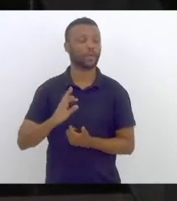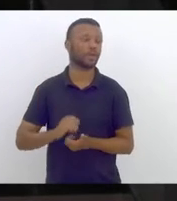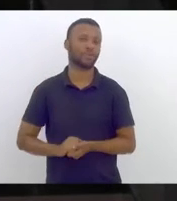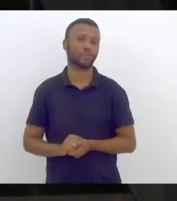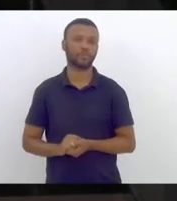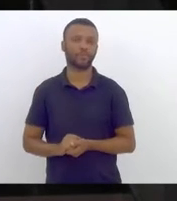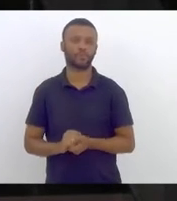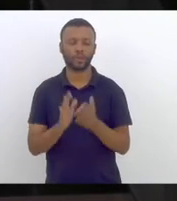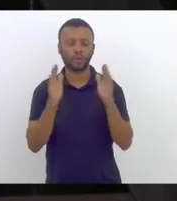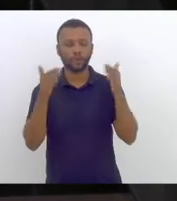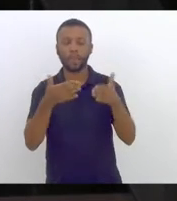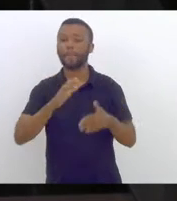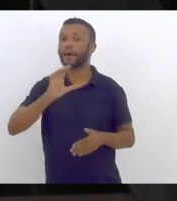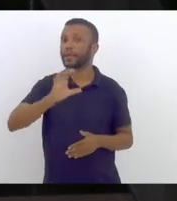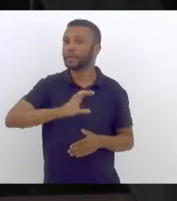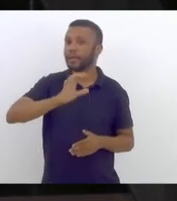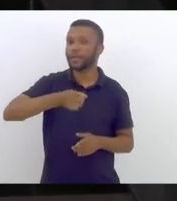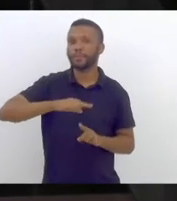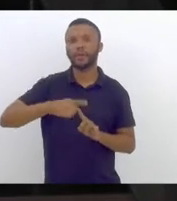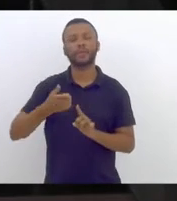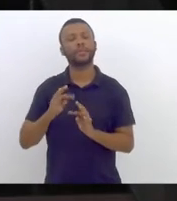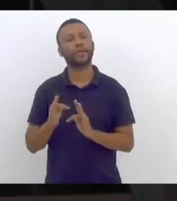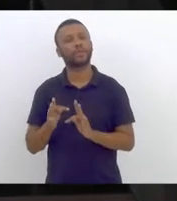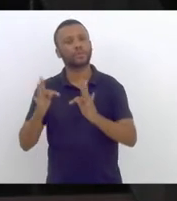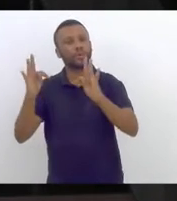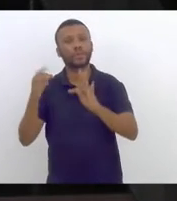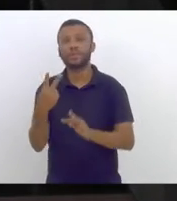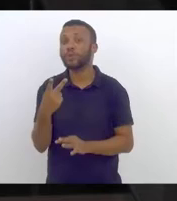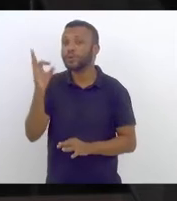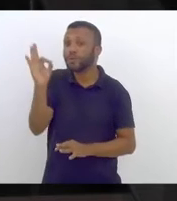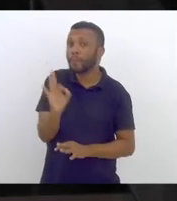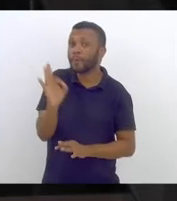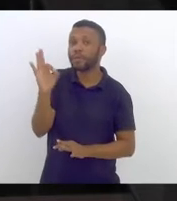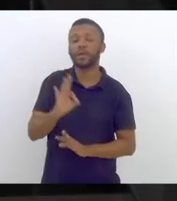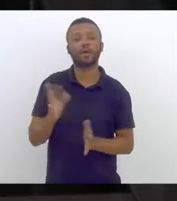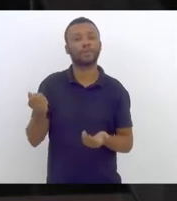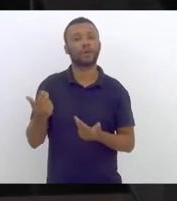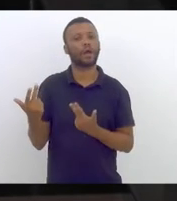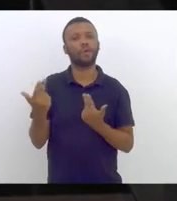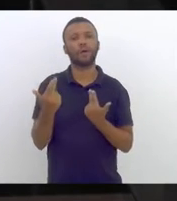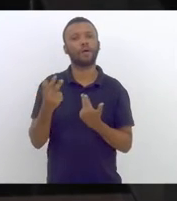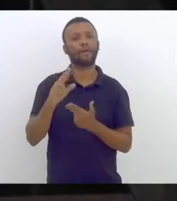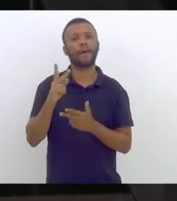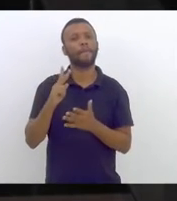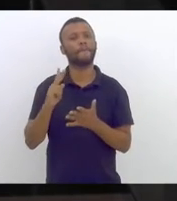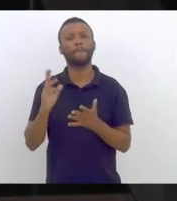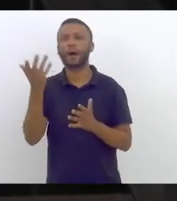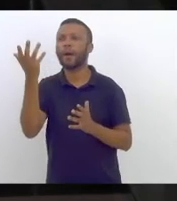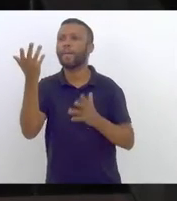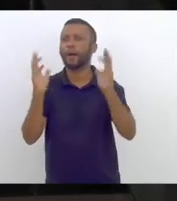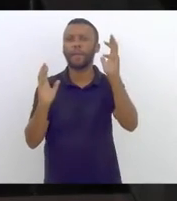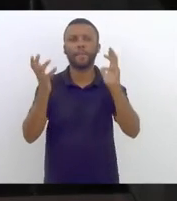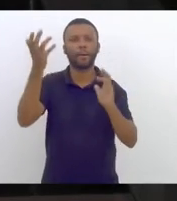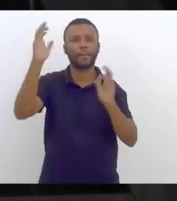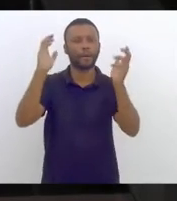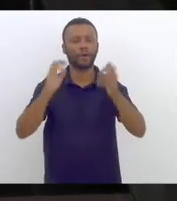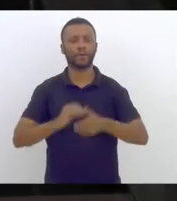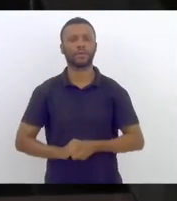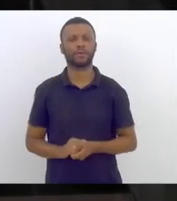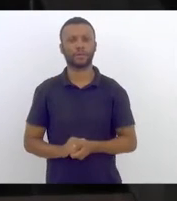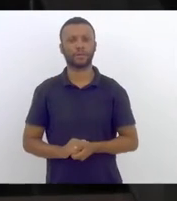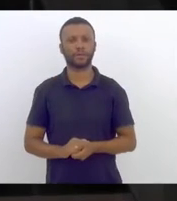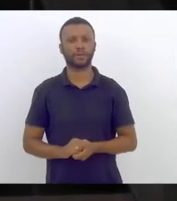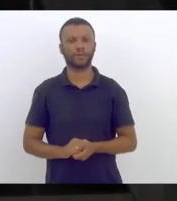e tecnologia, que é 2%. O mesmo vai acontecendo. E eu não